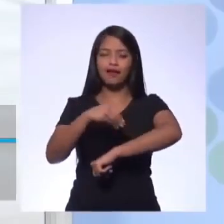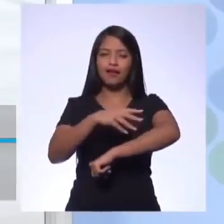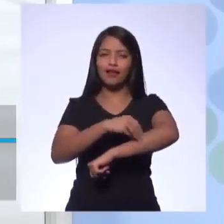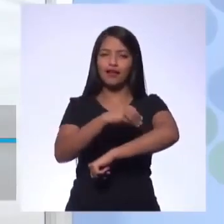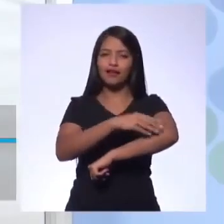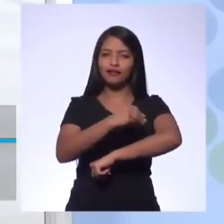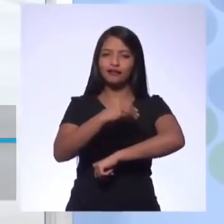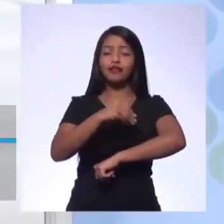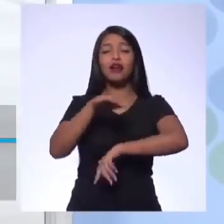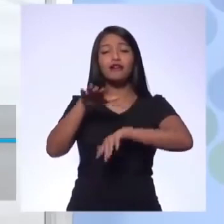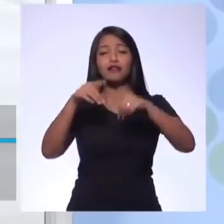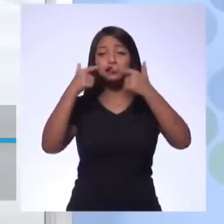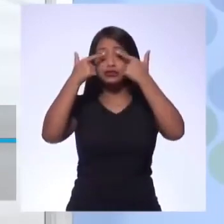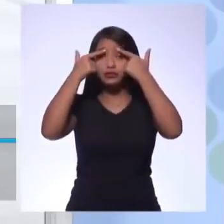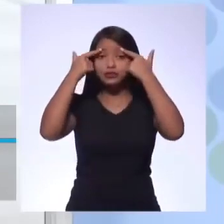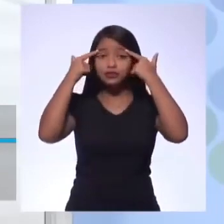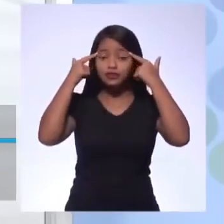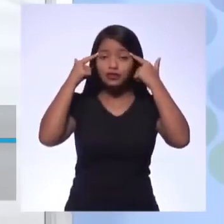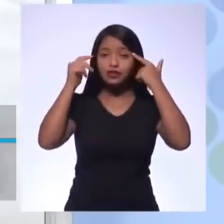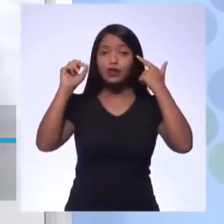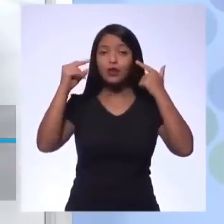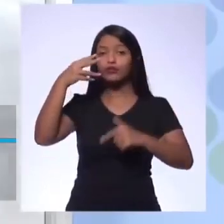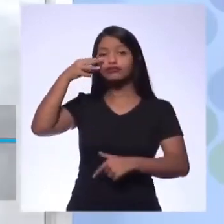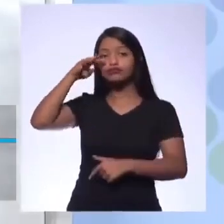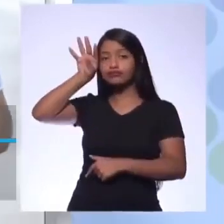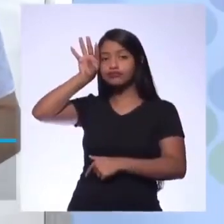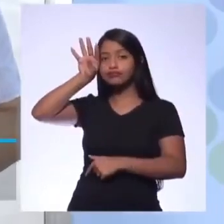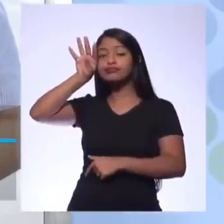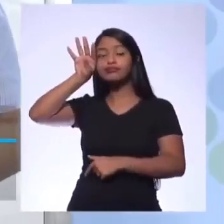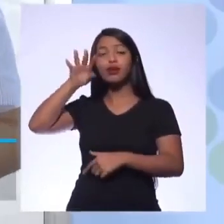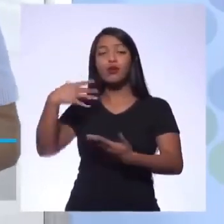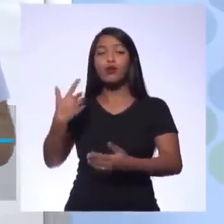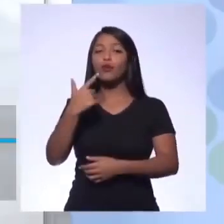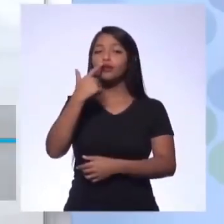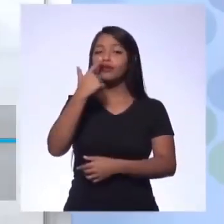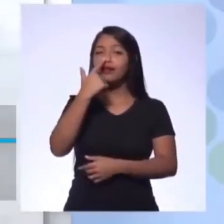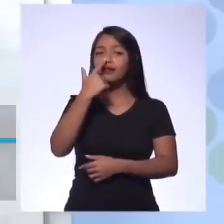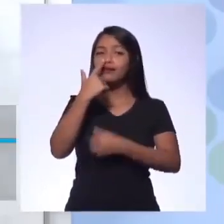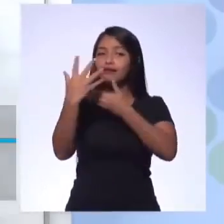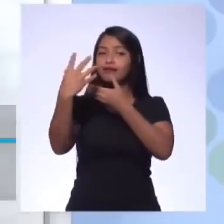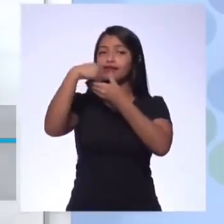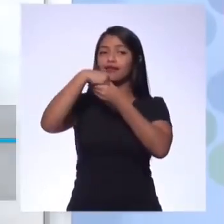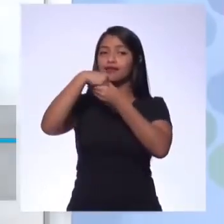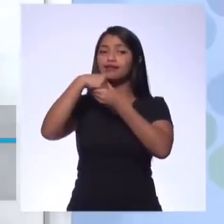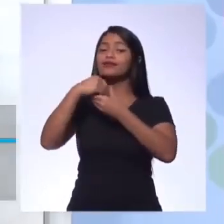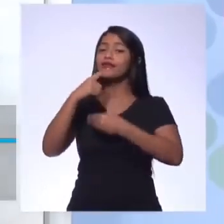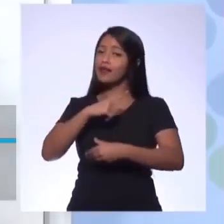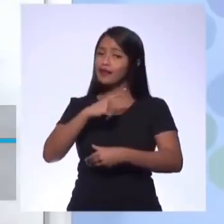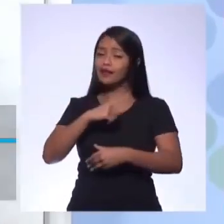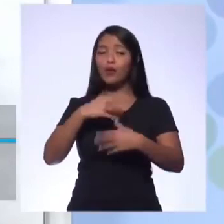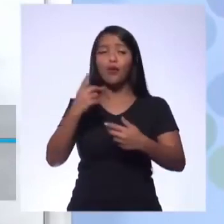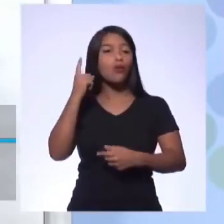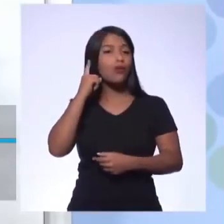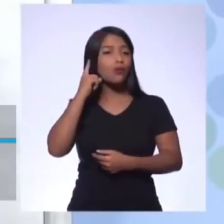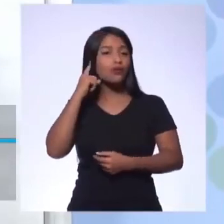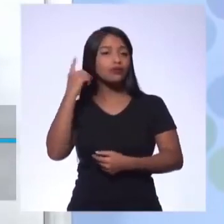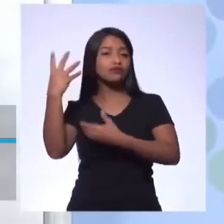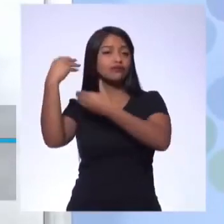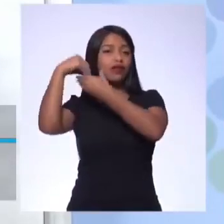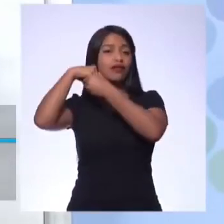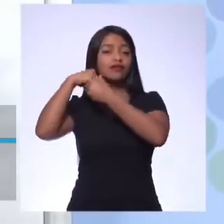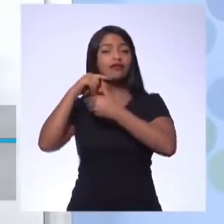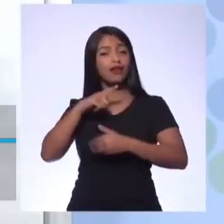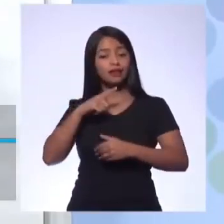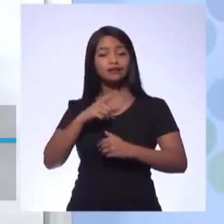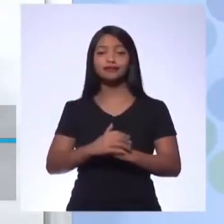na sobrancelha, como no cílio, dentro do nariz, mesmo no ouvido e tudo mais. E, mesmo que você não tenha muito